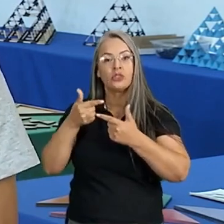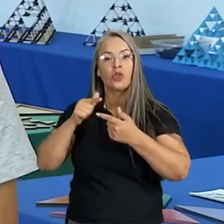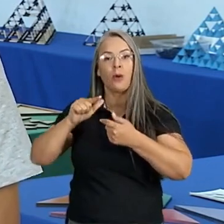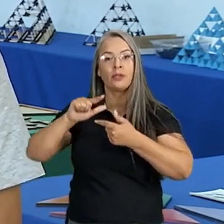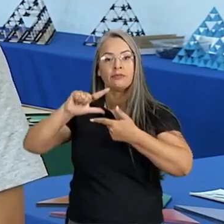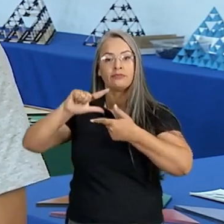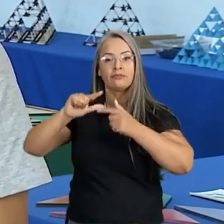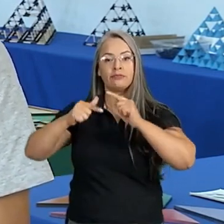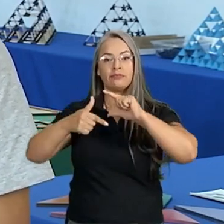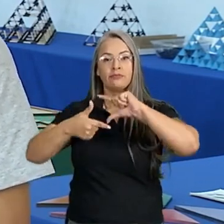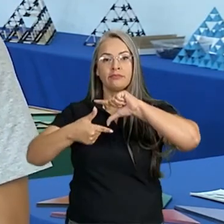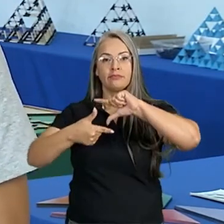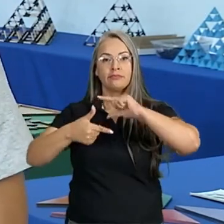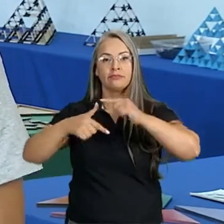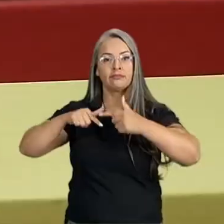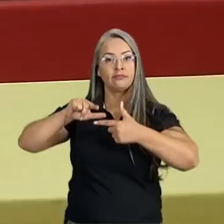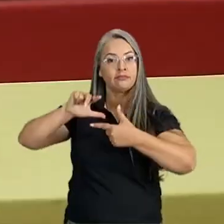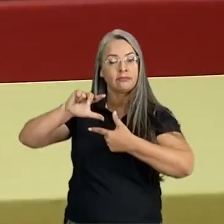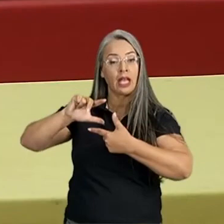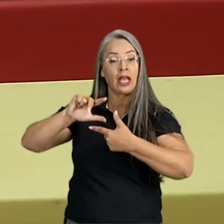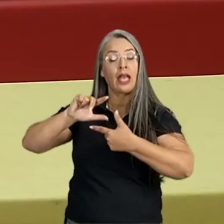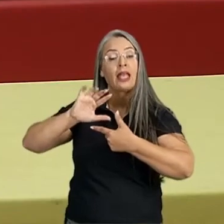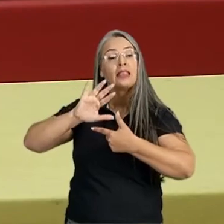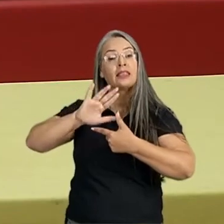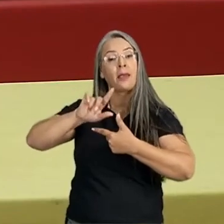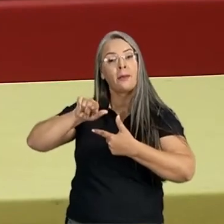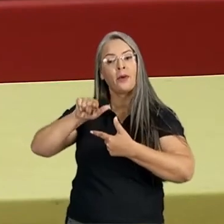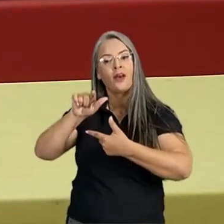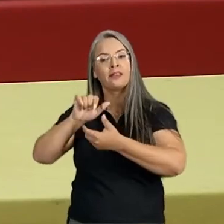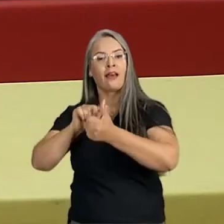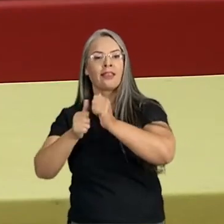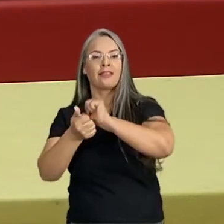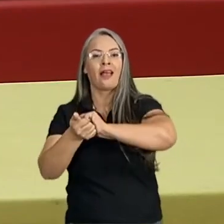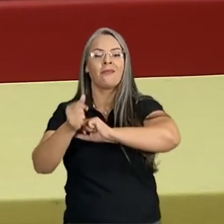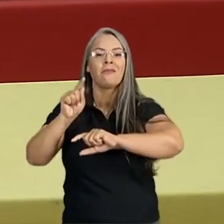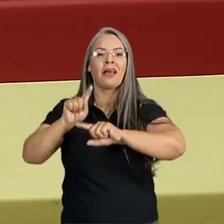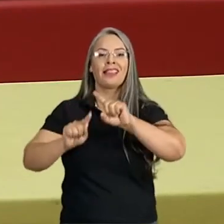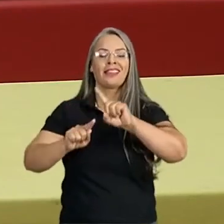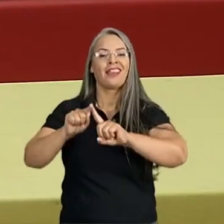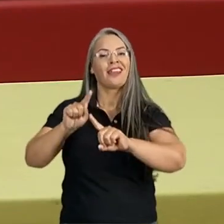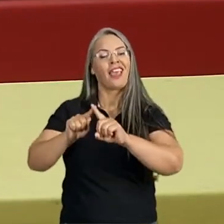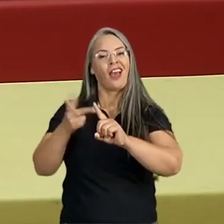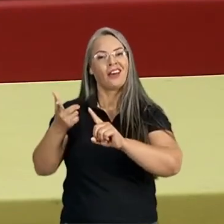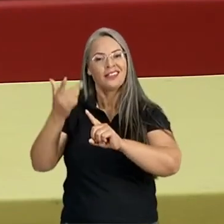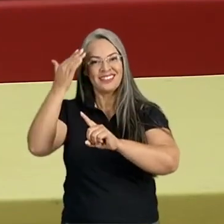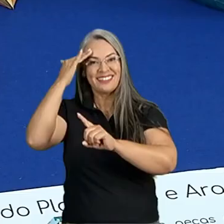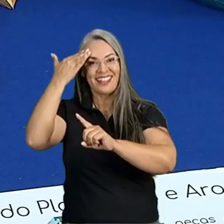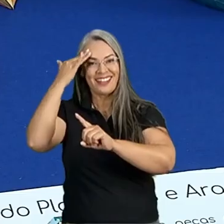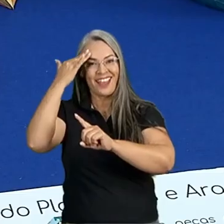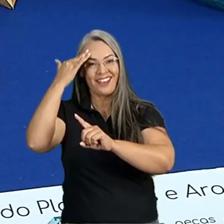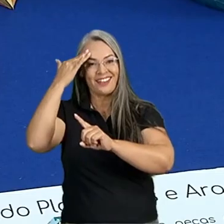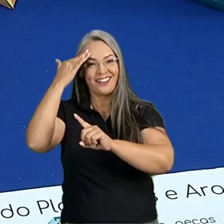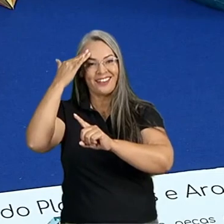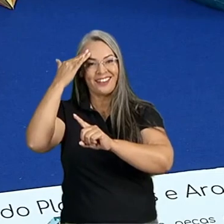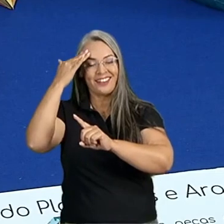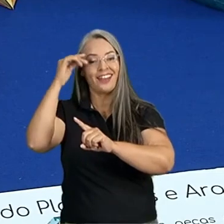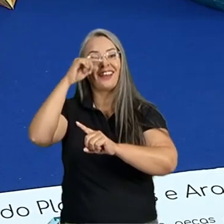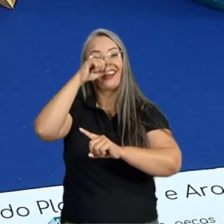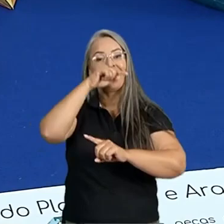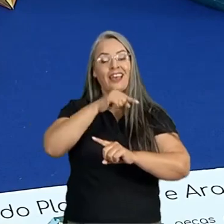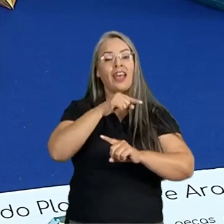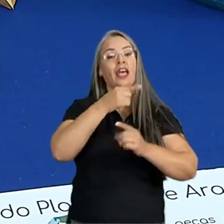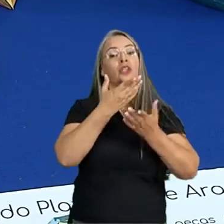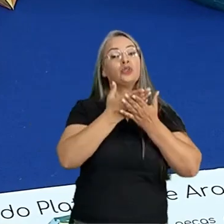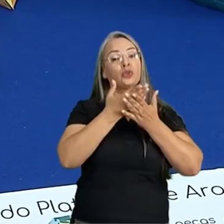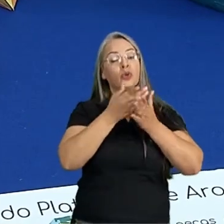mas eu uso para produzir minhas peças se esse não então a gente tem que adaptar as coisas para poder